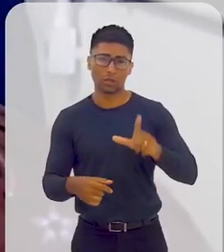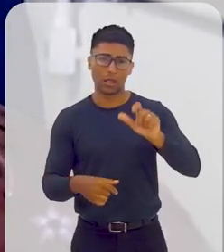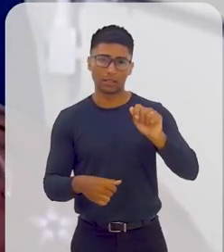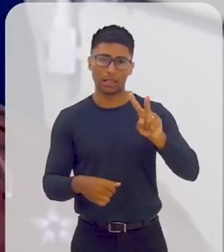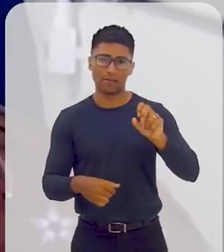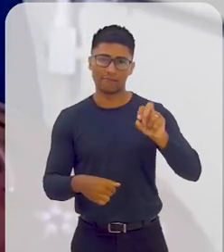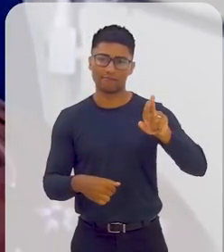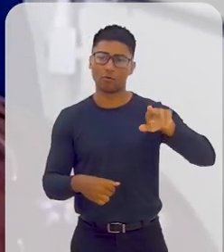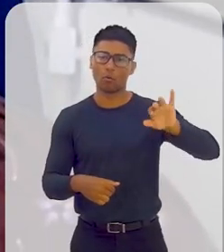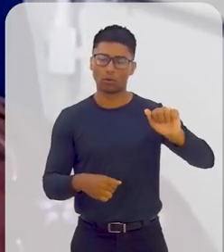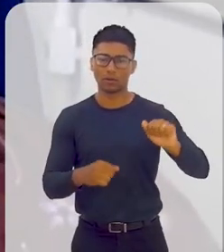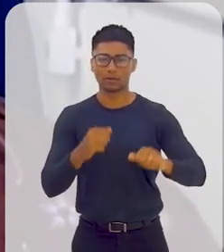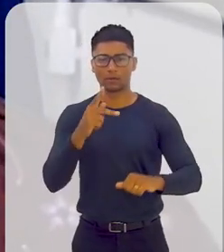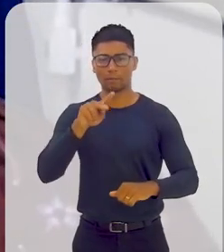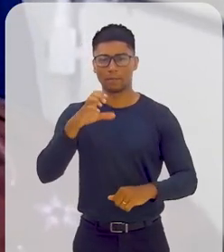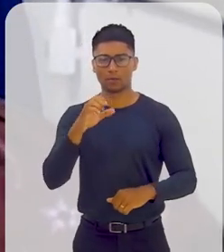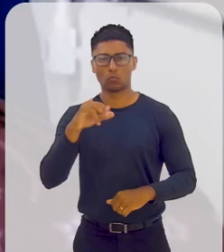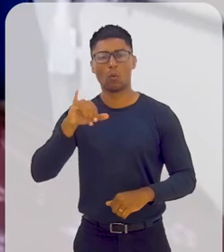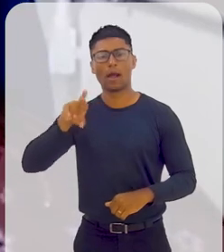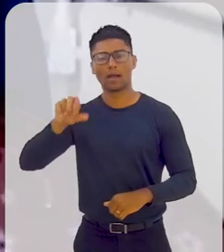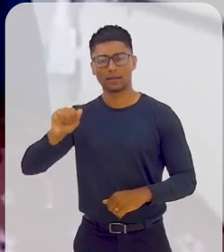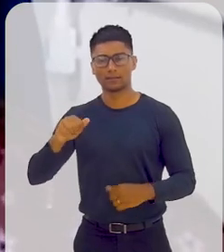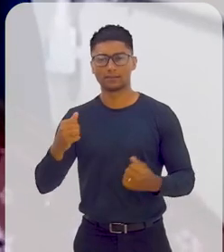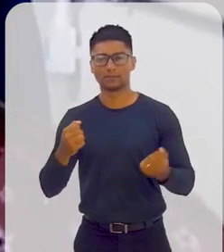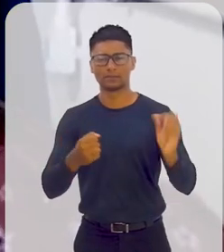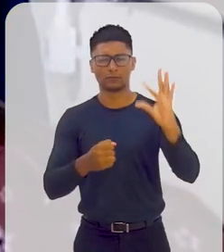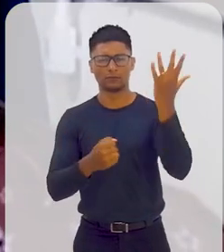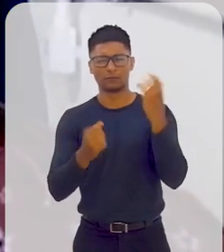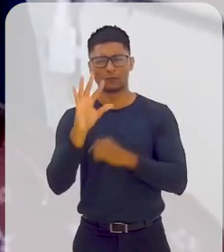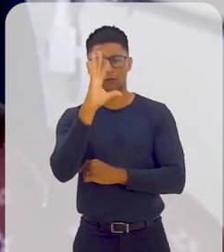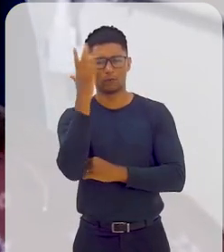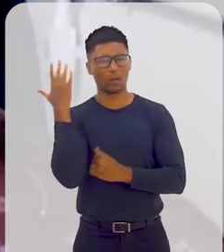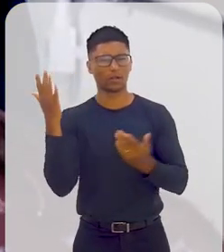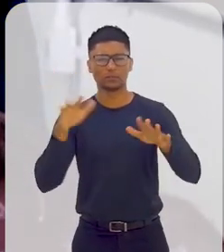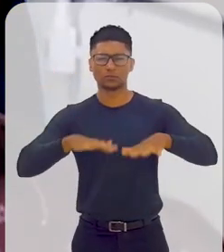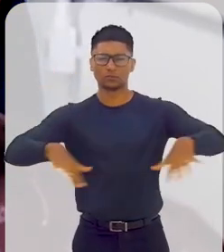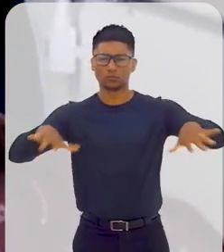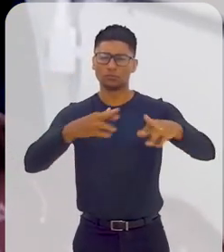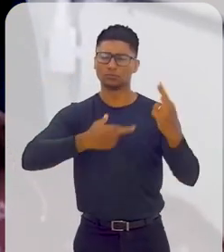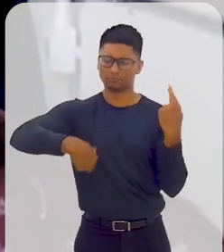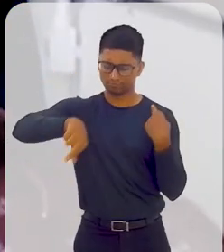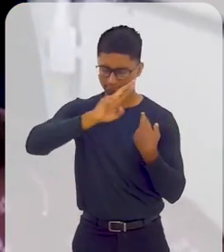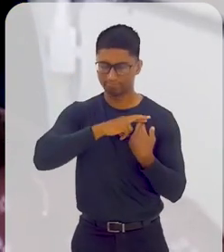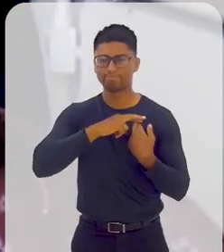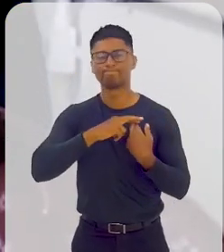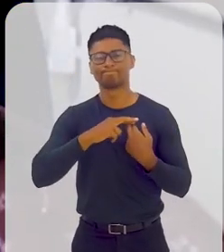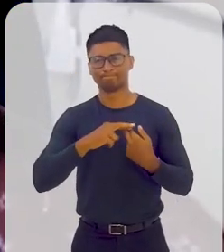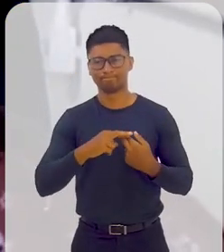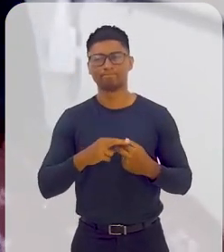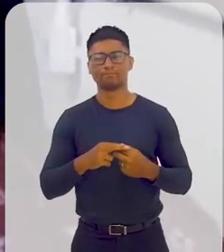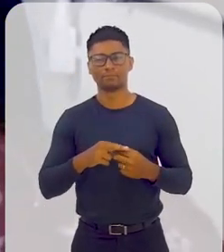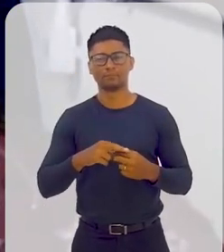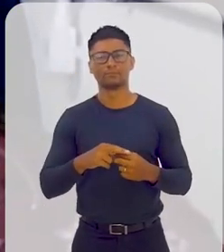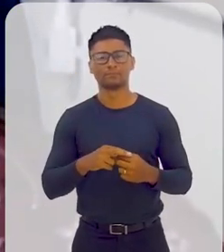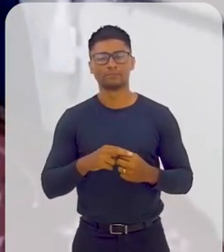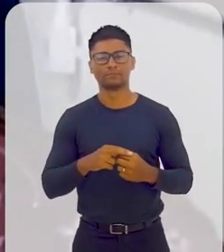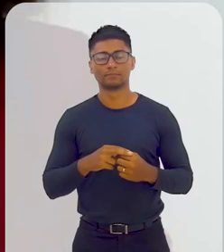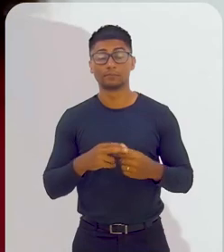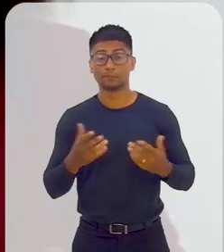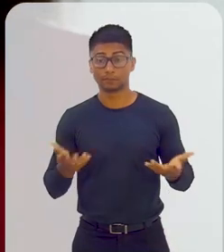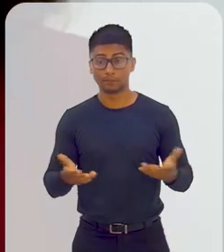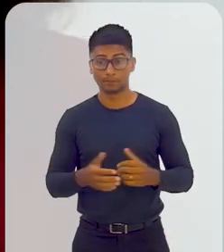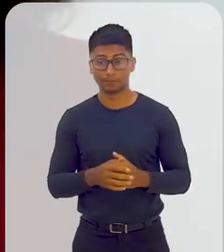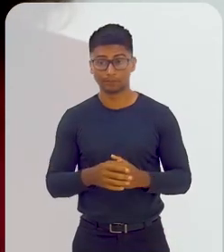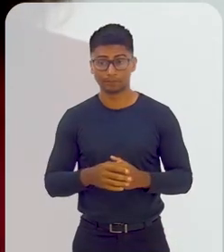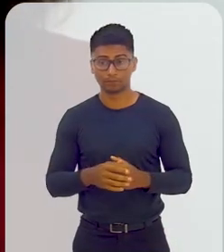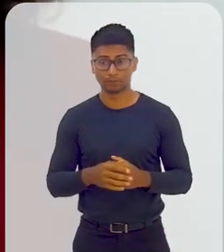pecuária, floresta, dando mais visibilidade ao Rio de Janeiro, comprometido com essa agenda aí dos 30.